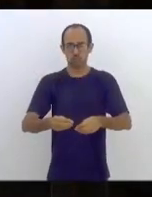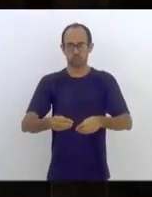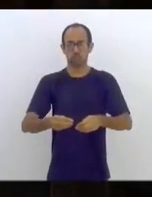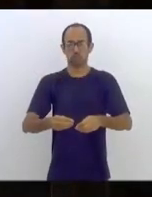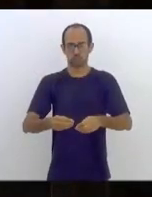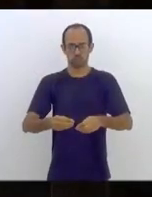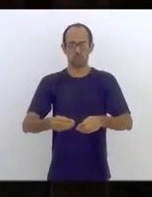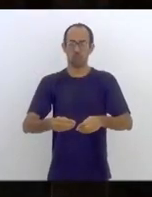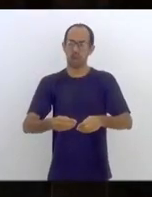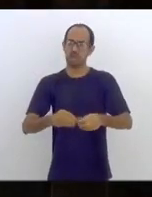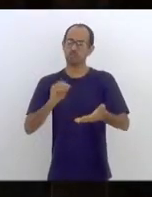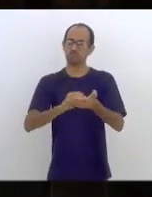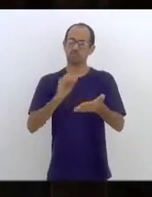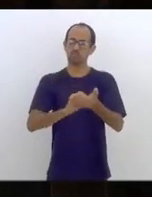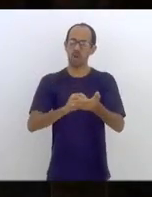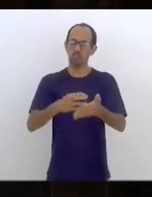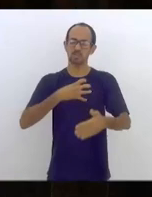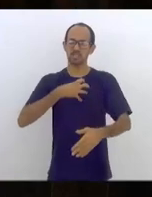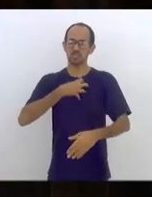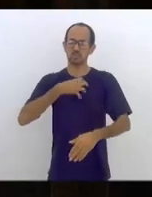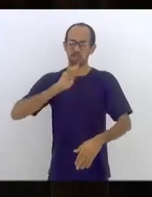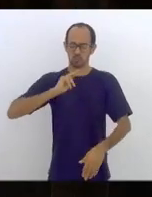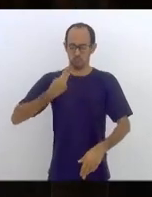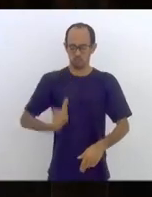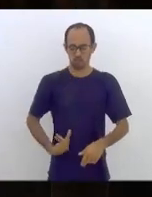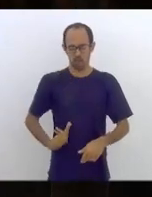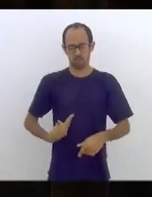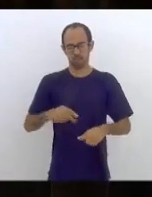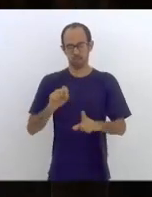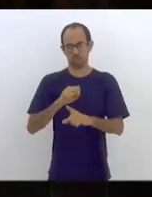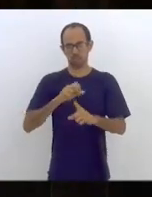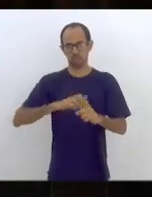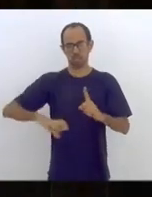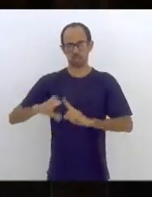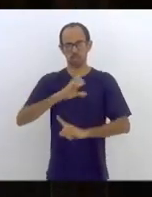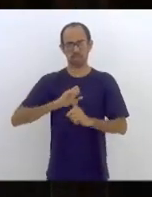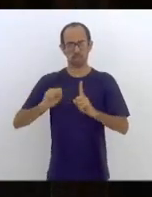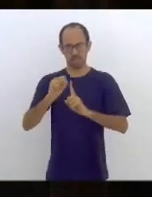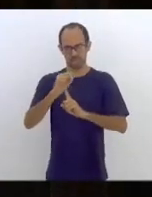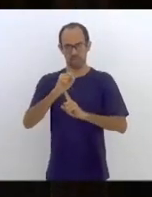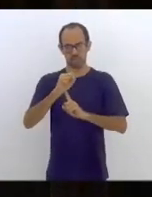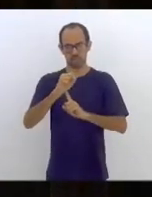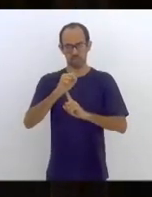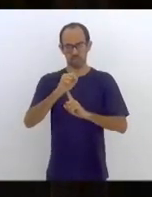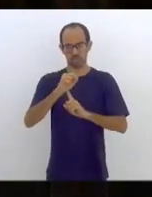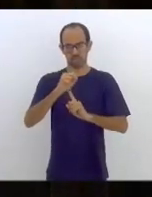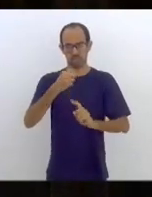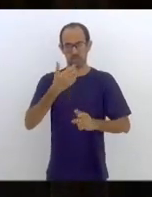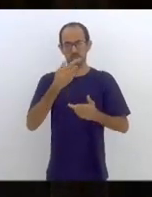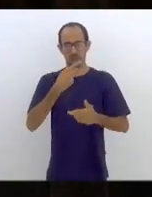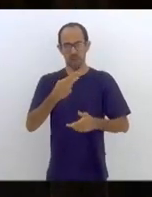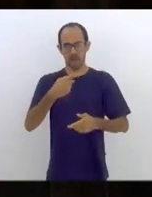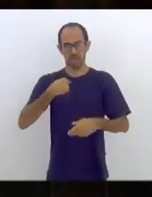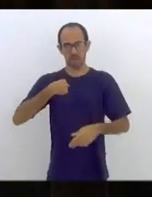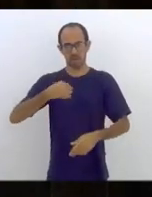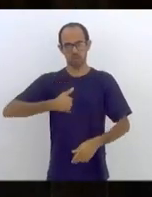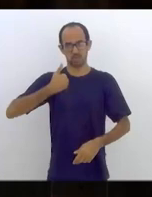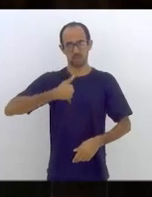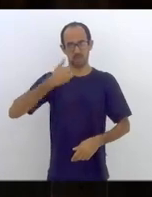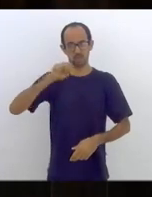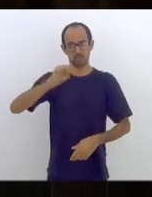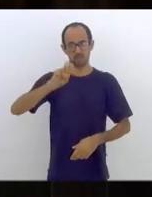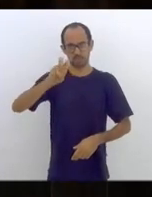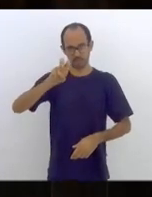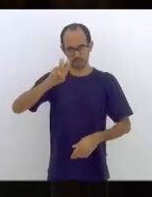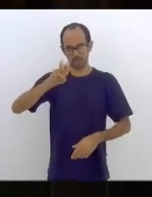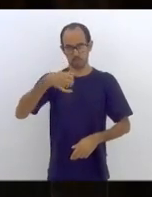a desumanidade que existe entre as pessoas. E eu só quero dizer que aos meus 85 anos, que estou